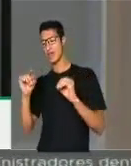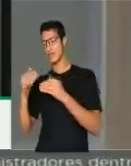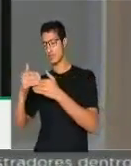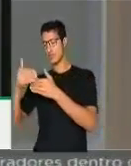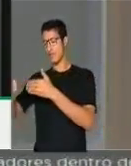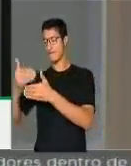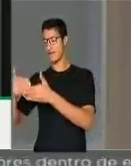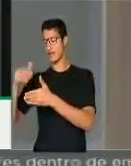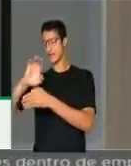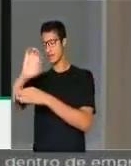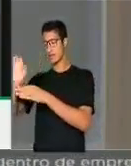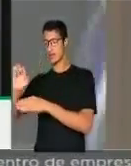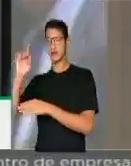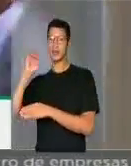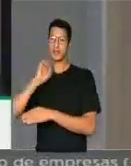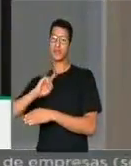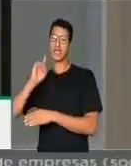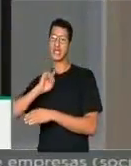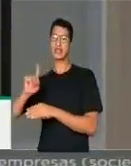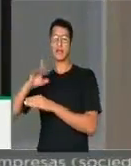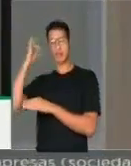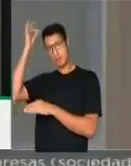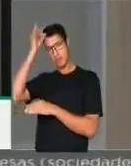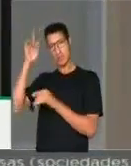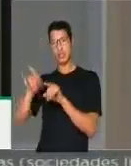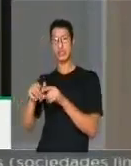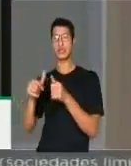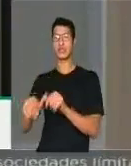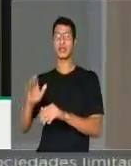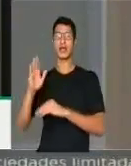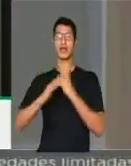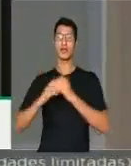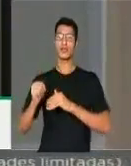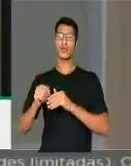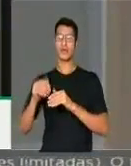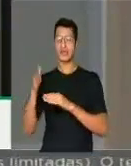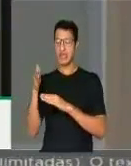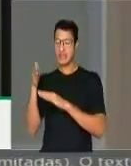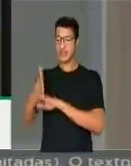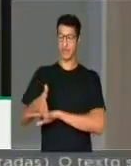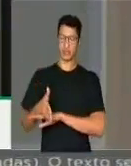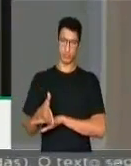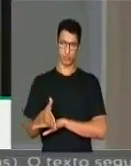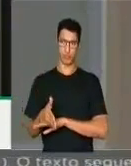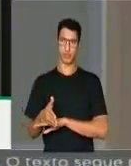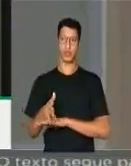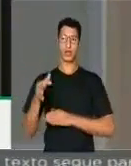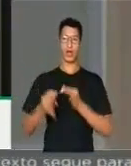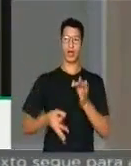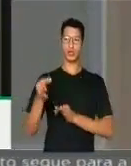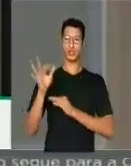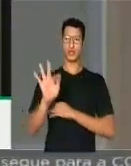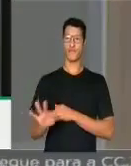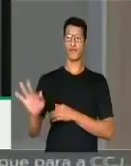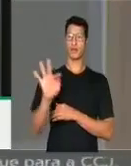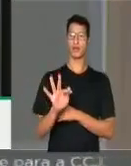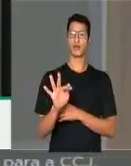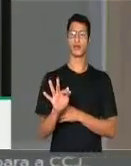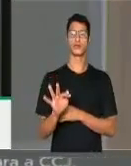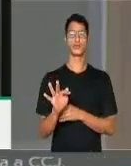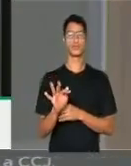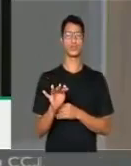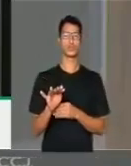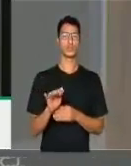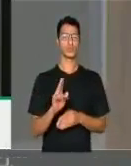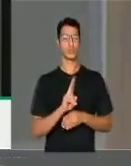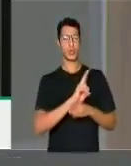divisa entre o Estado do Espírito Santo e Minas Gerais, está sob intervenção. A Justiça Federal nomeou